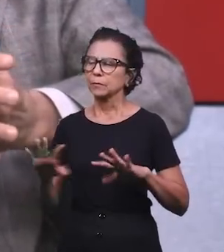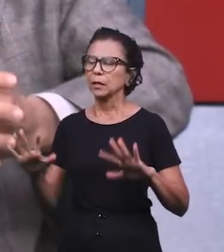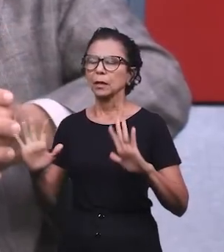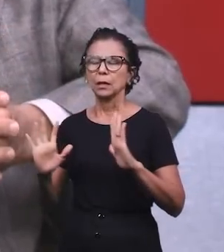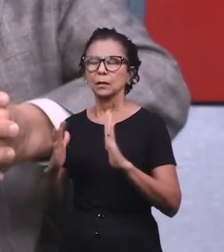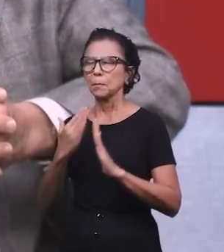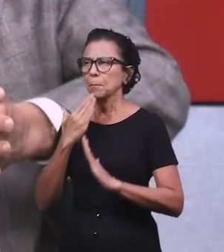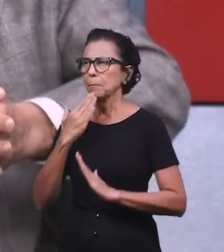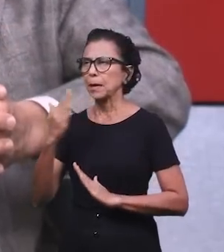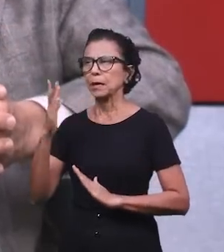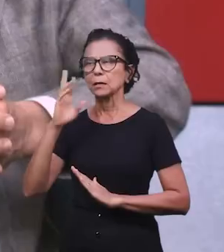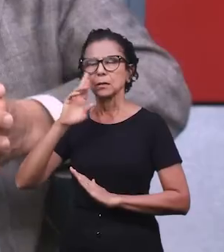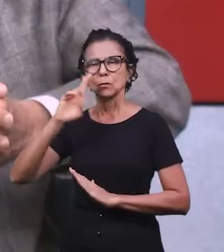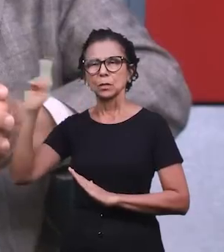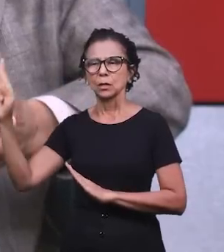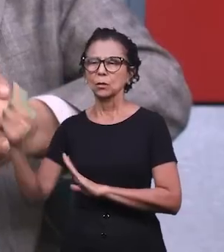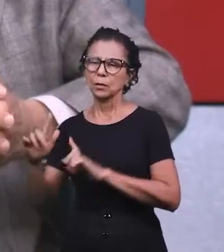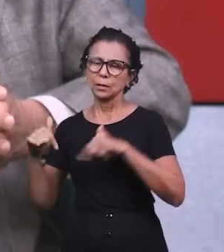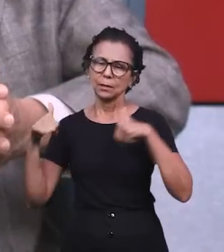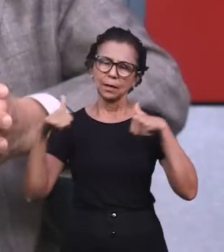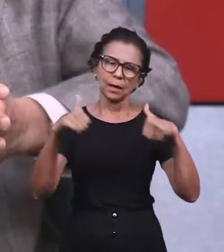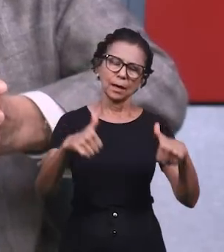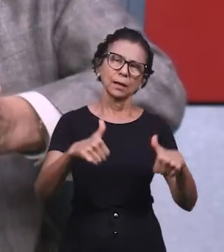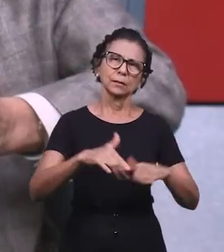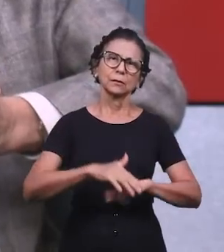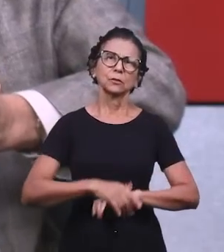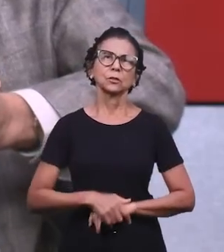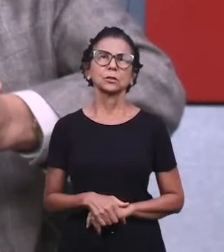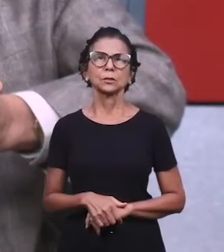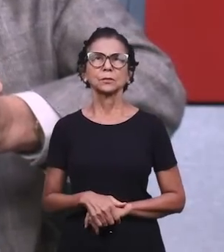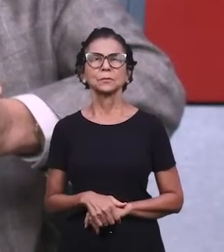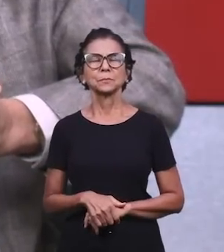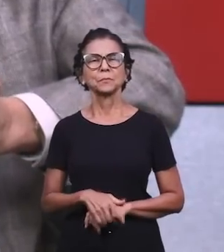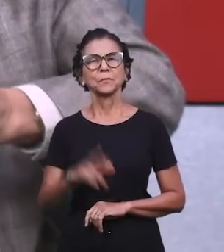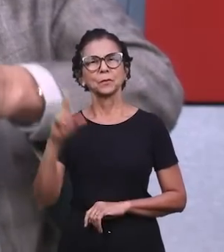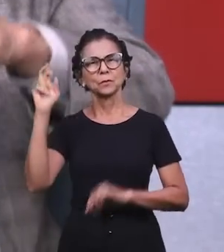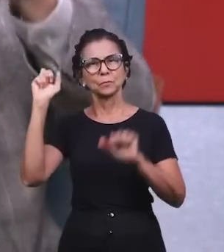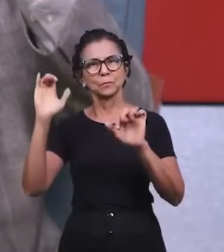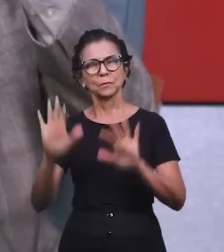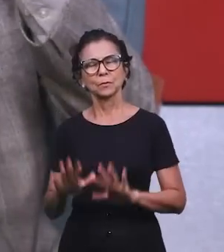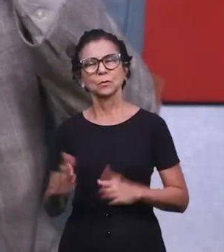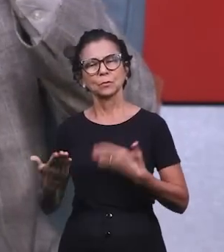Senhor faz na vida da sua igreja e é assim que o Senhor faz com os seus servos.